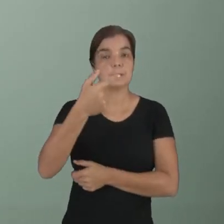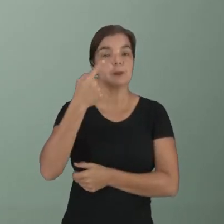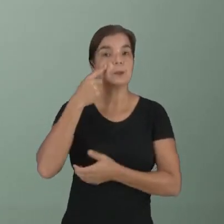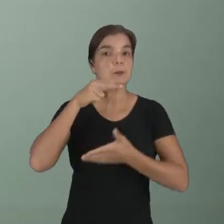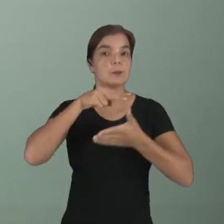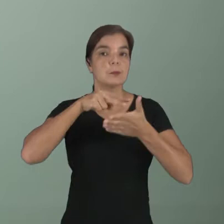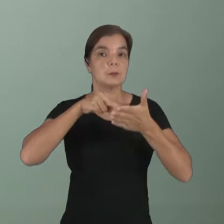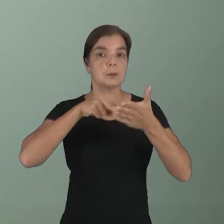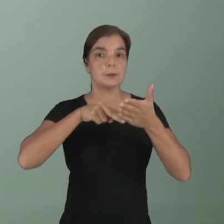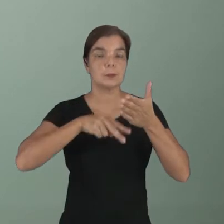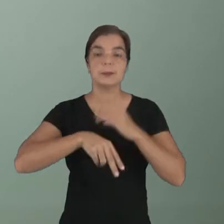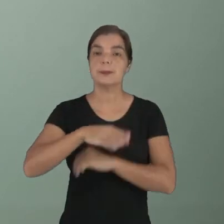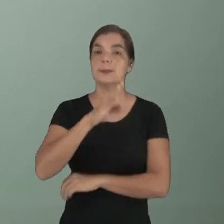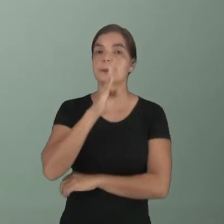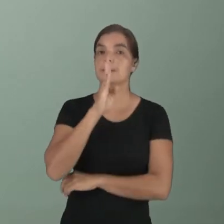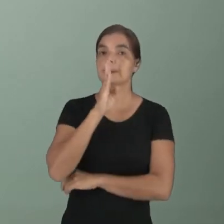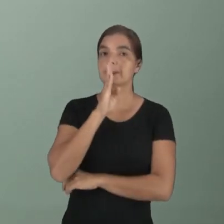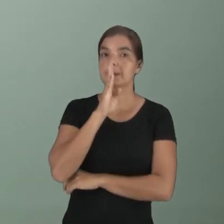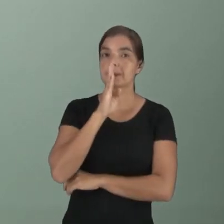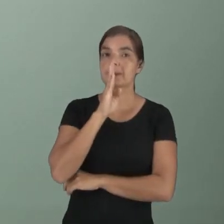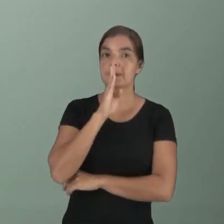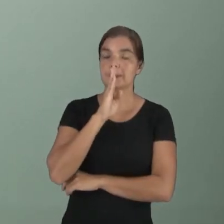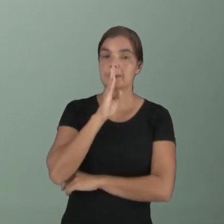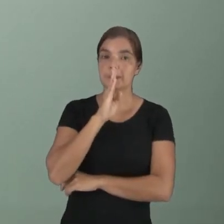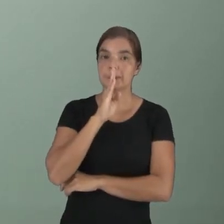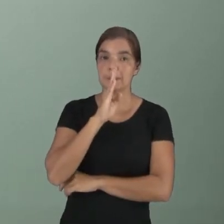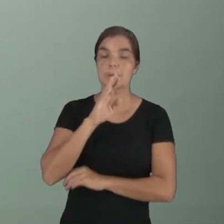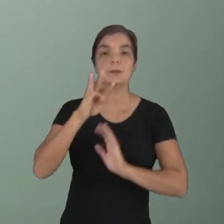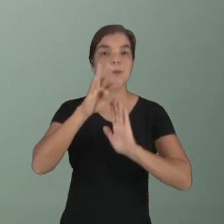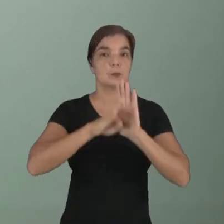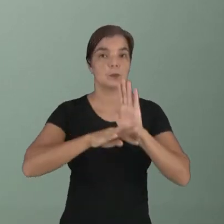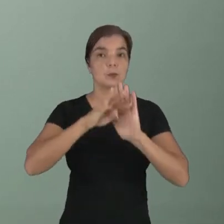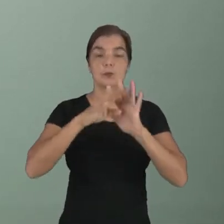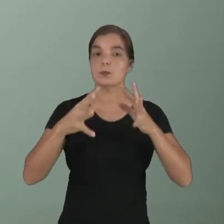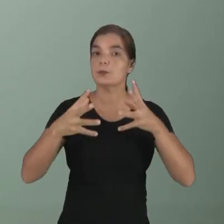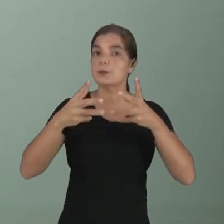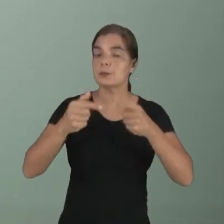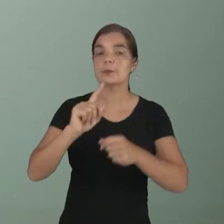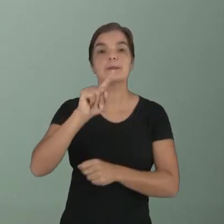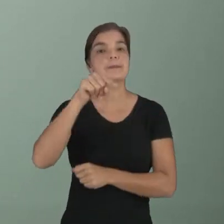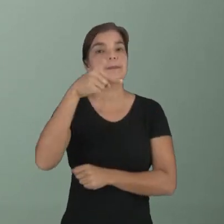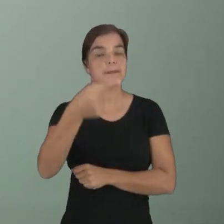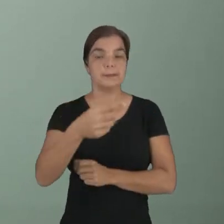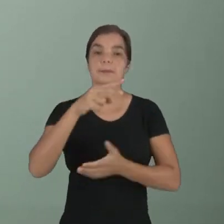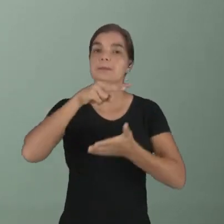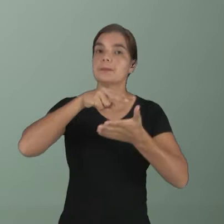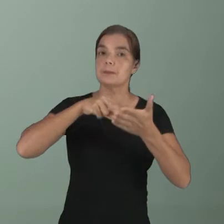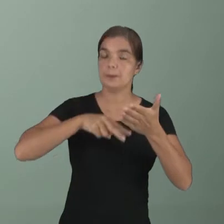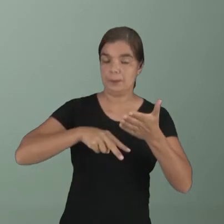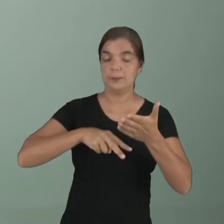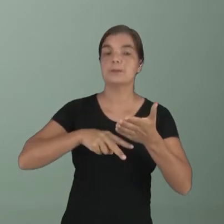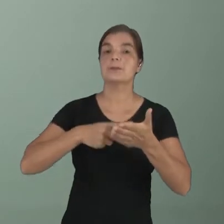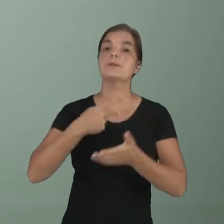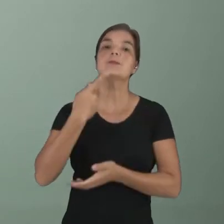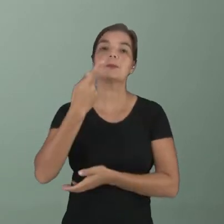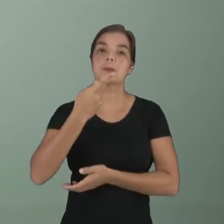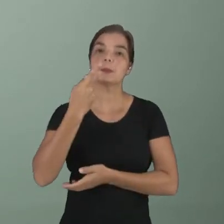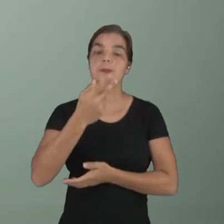faça uma leitura silenciosa do texto por completo, para depois fazer uma leitura em voz